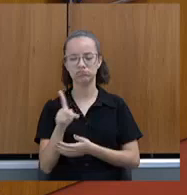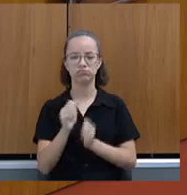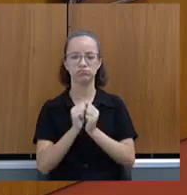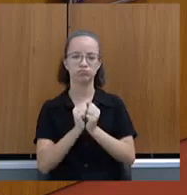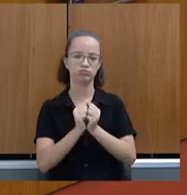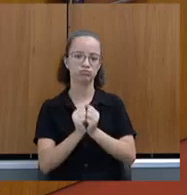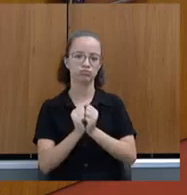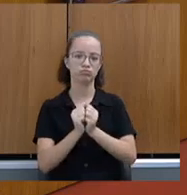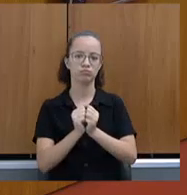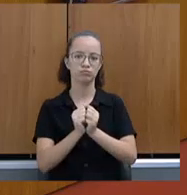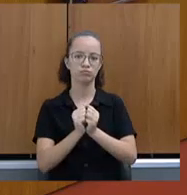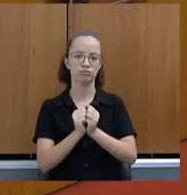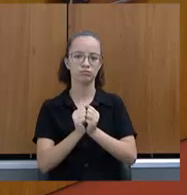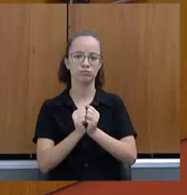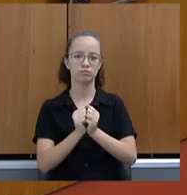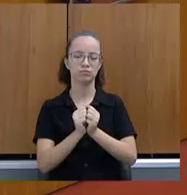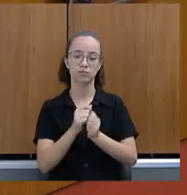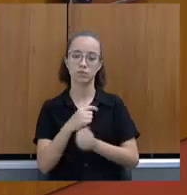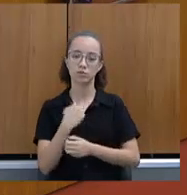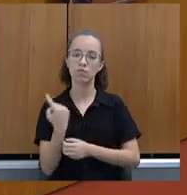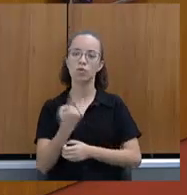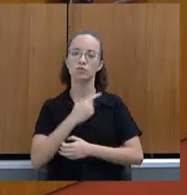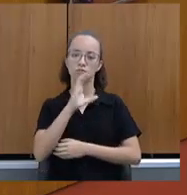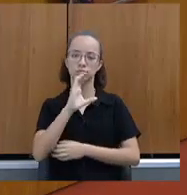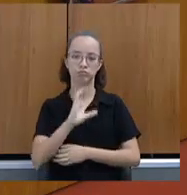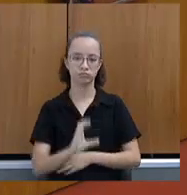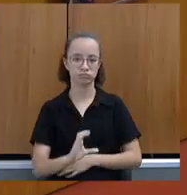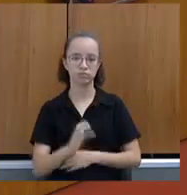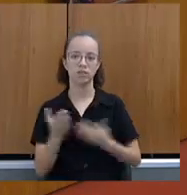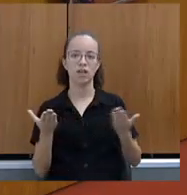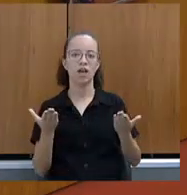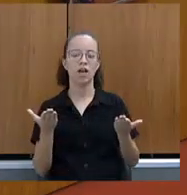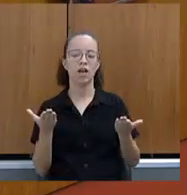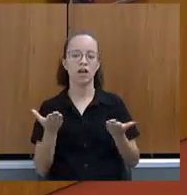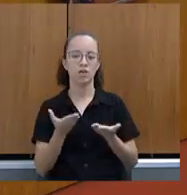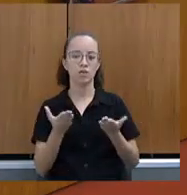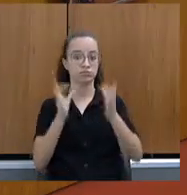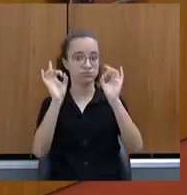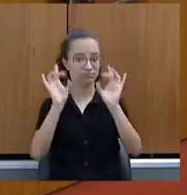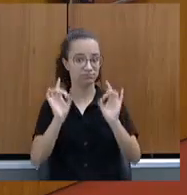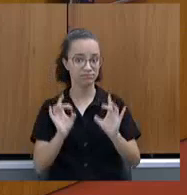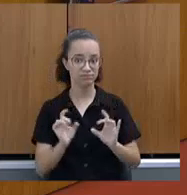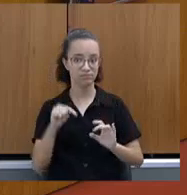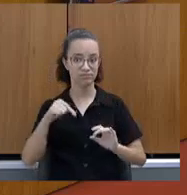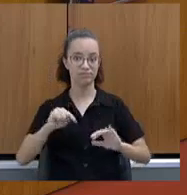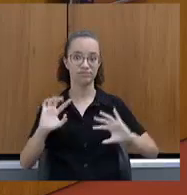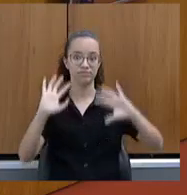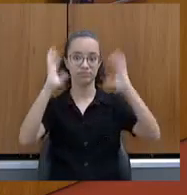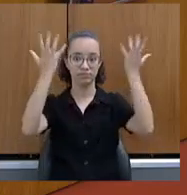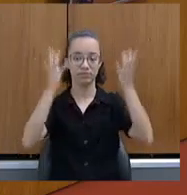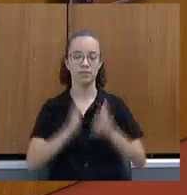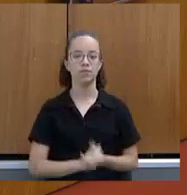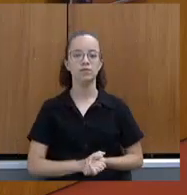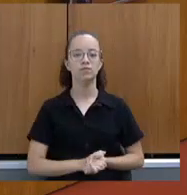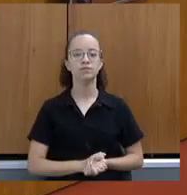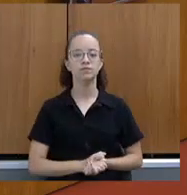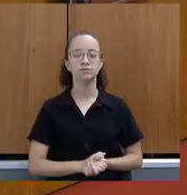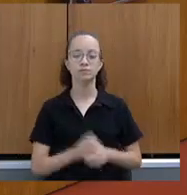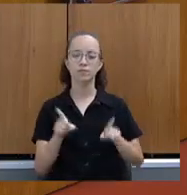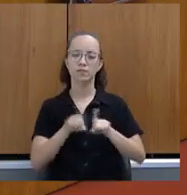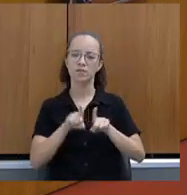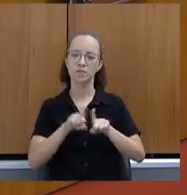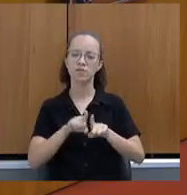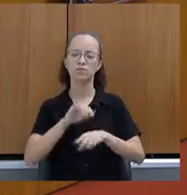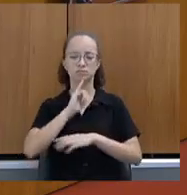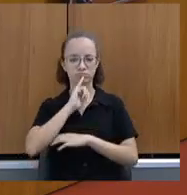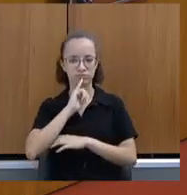é em nossas comissões e hoje de forma especial aqui neste evento e registramos também